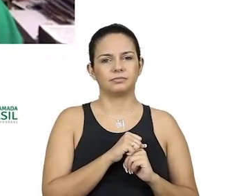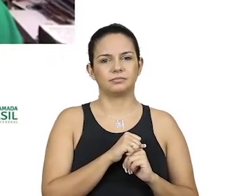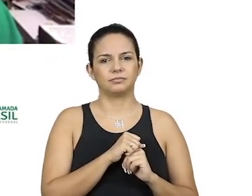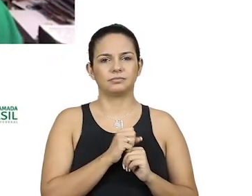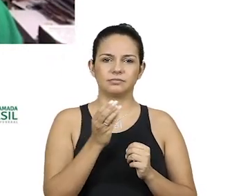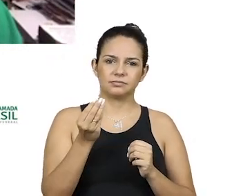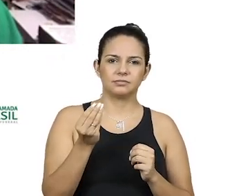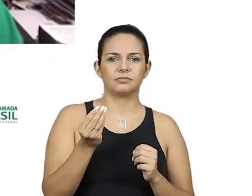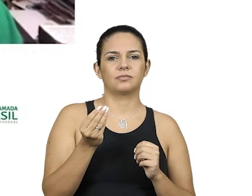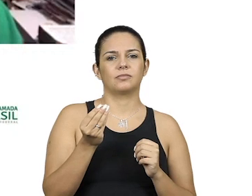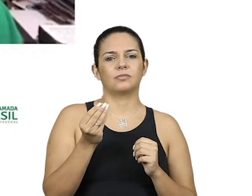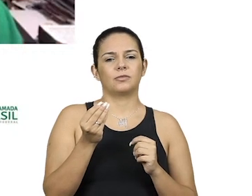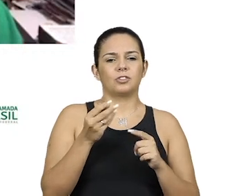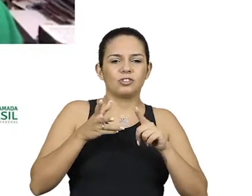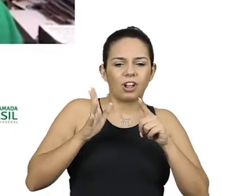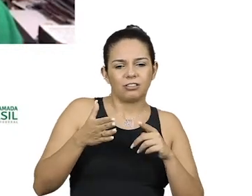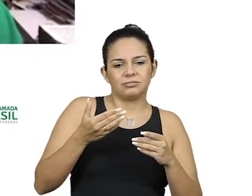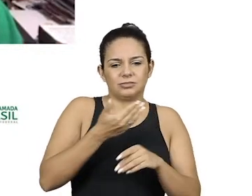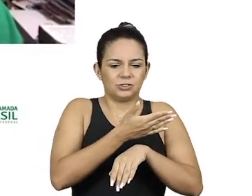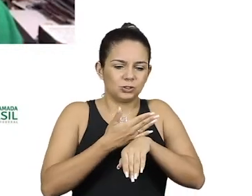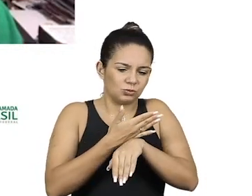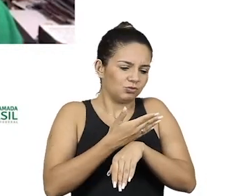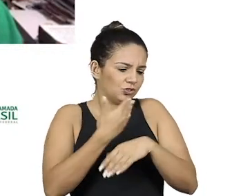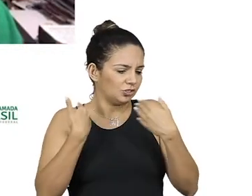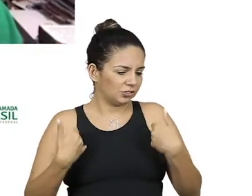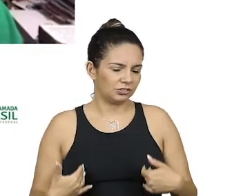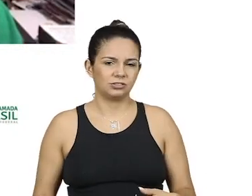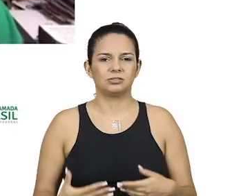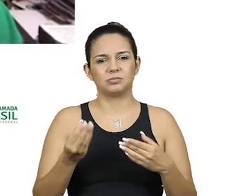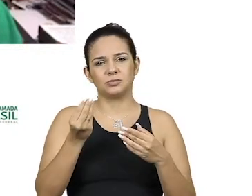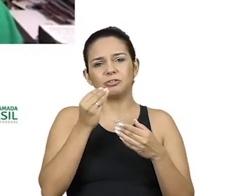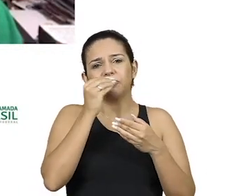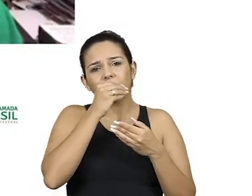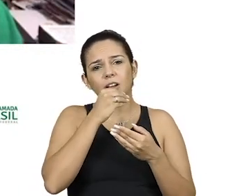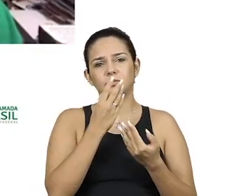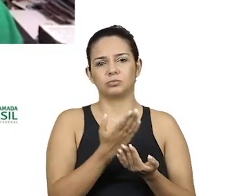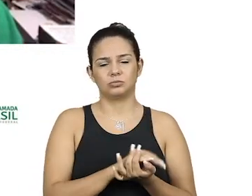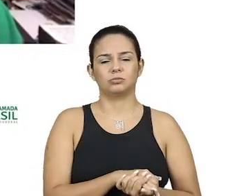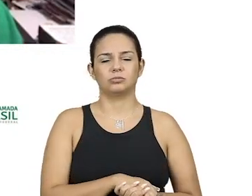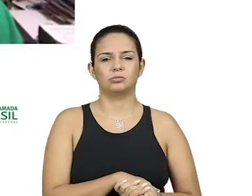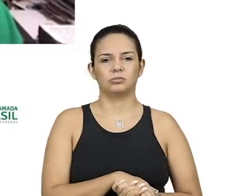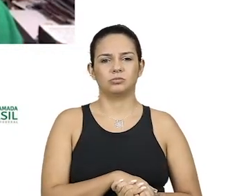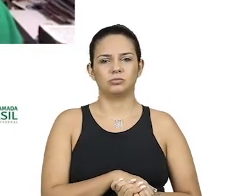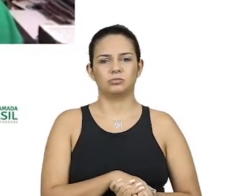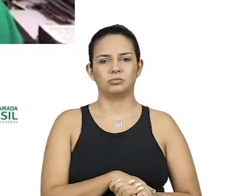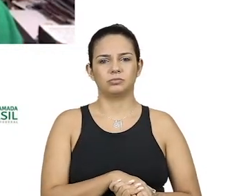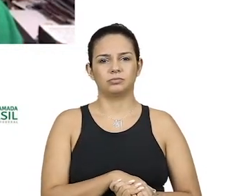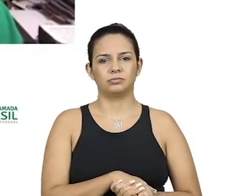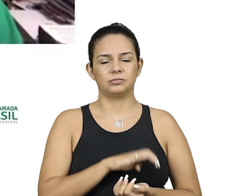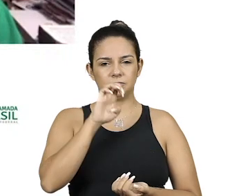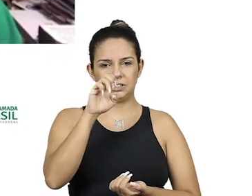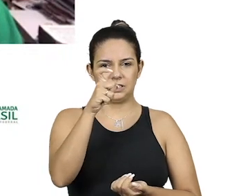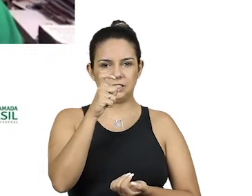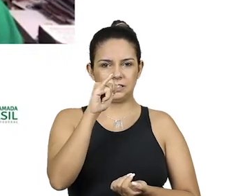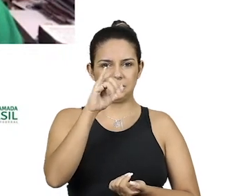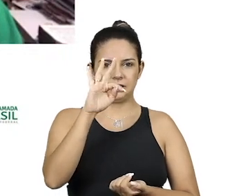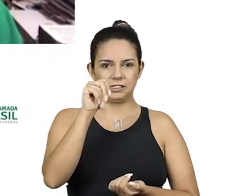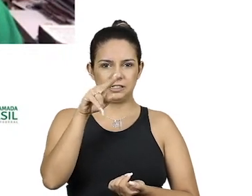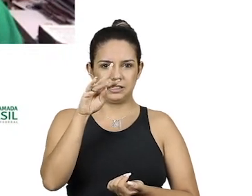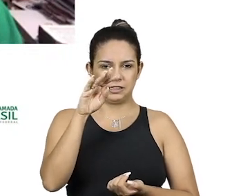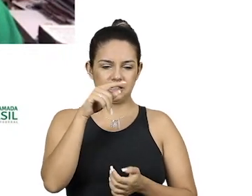muito operado, é muito hesitante.